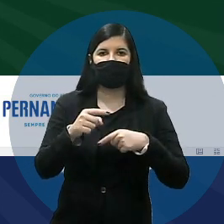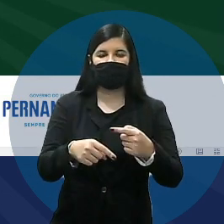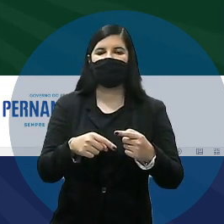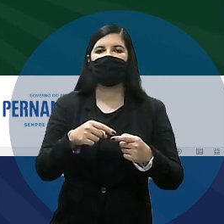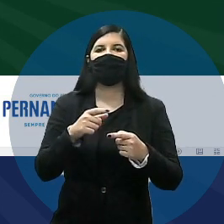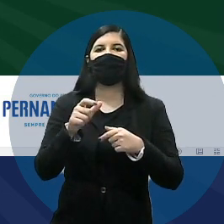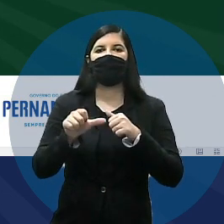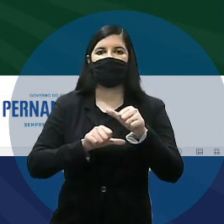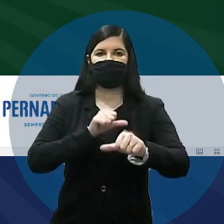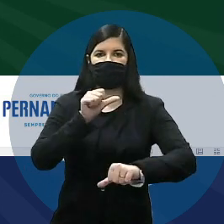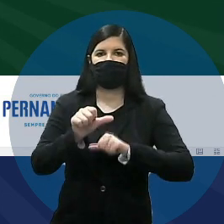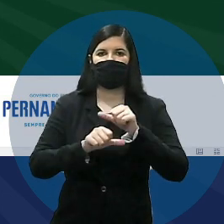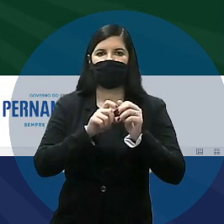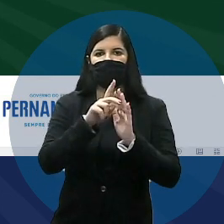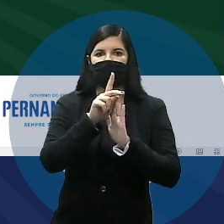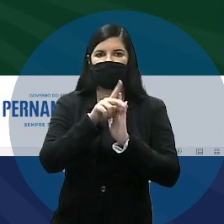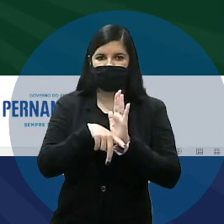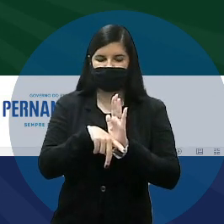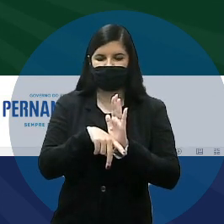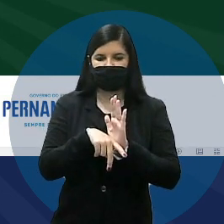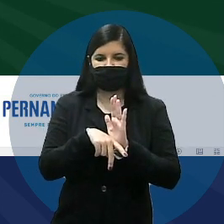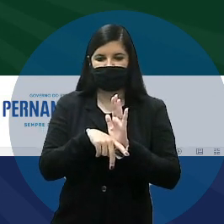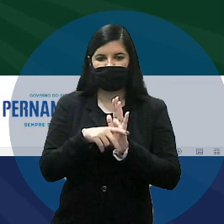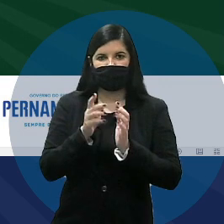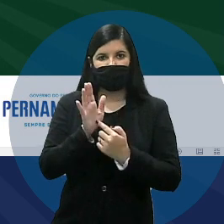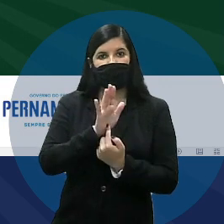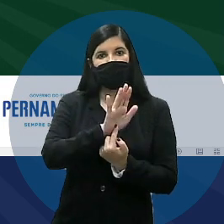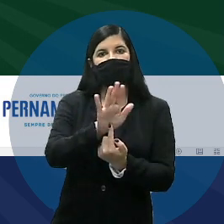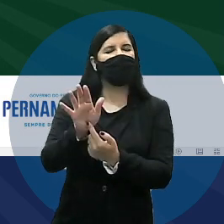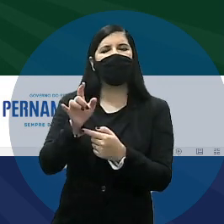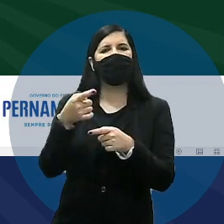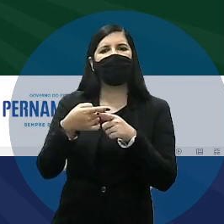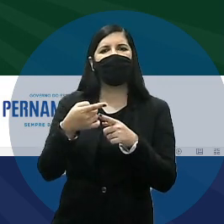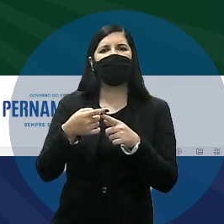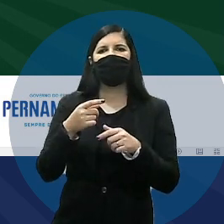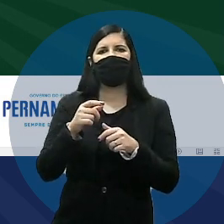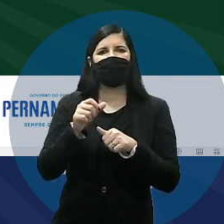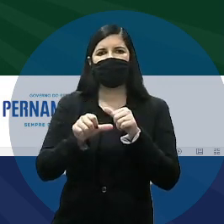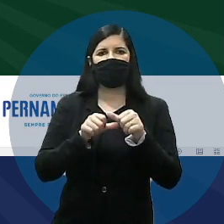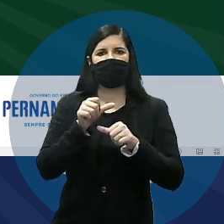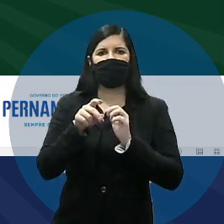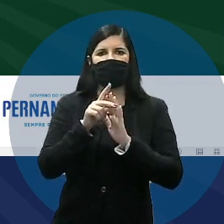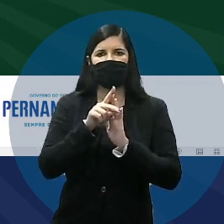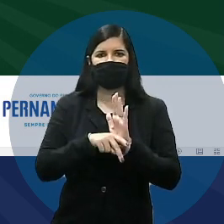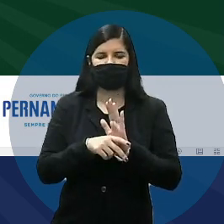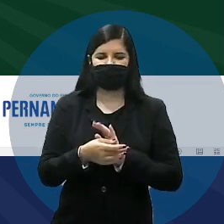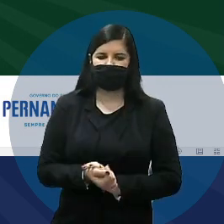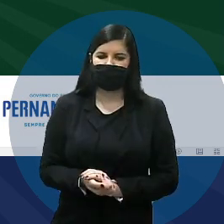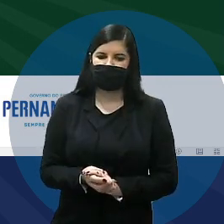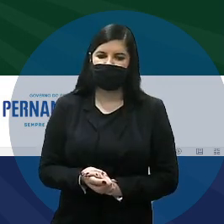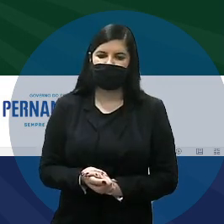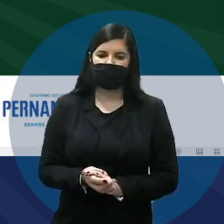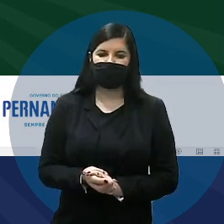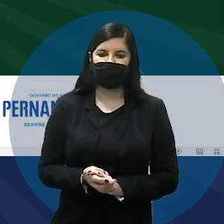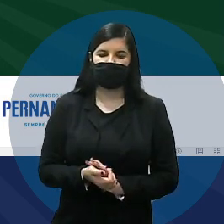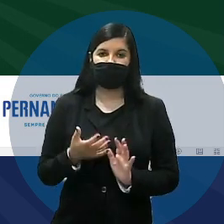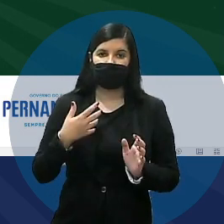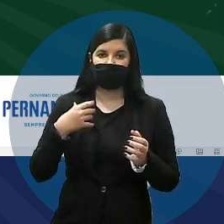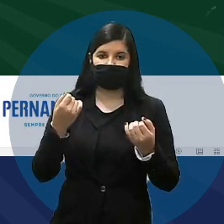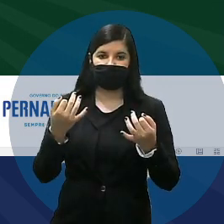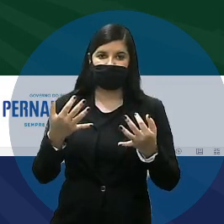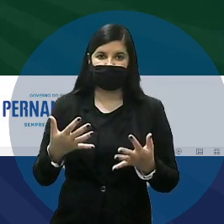se transformando no projeto. E a ideia é mostrar por que se transformou no projeto. Também quero aqui falar